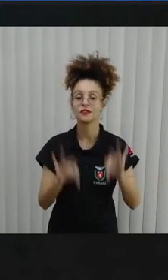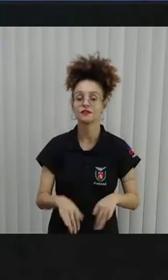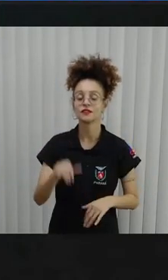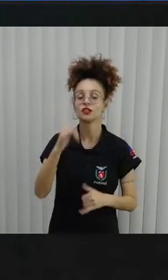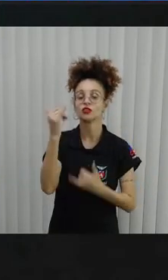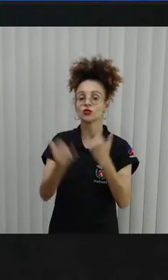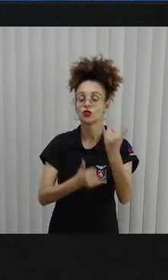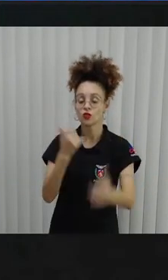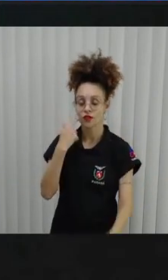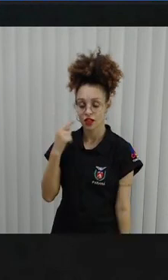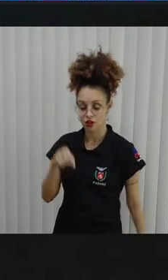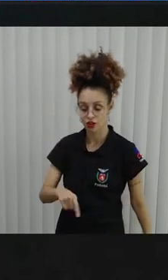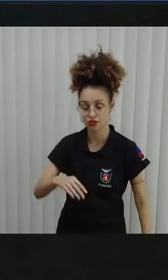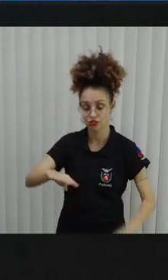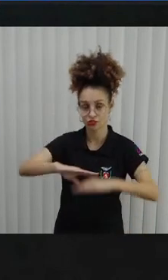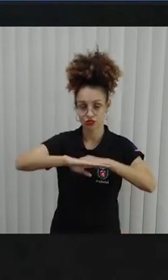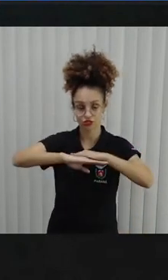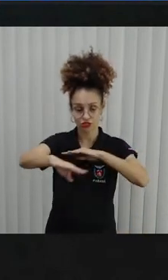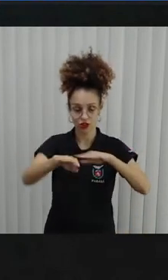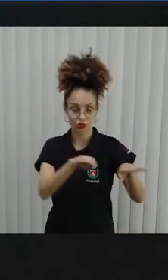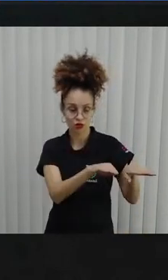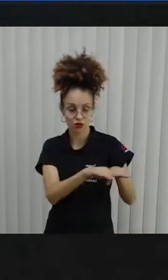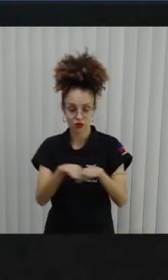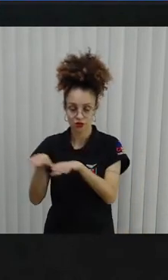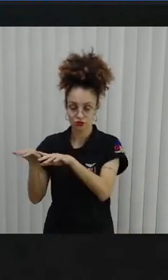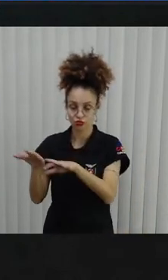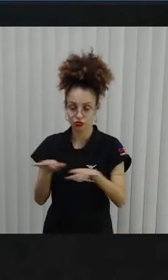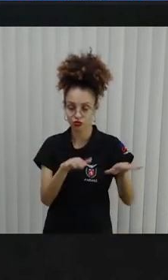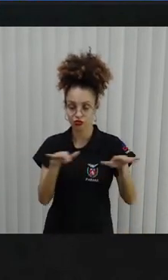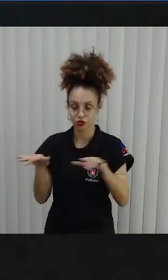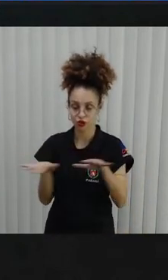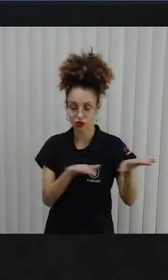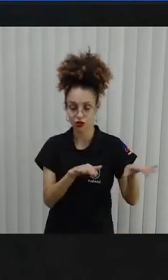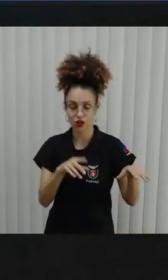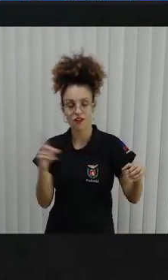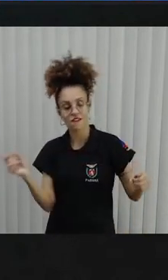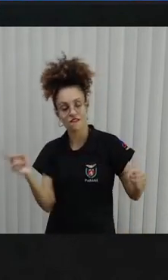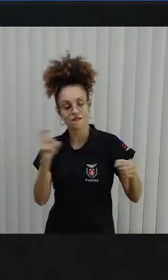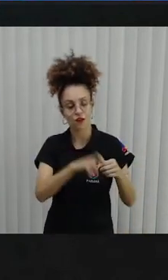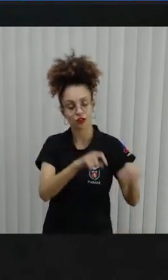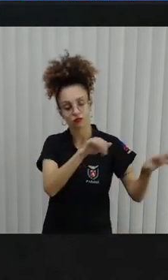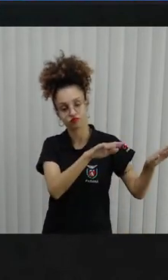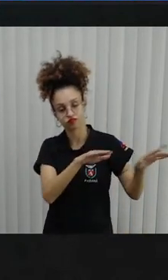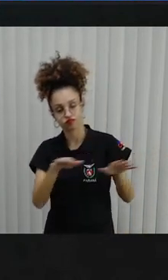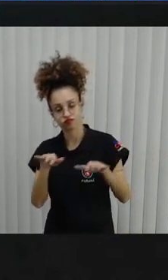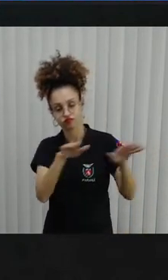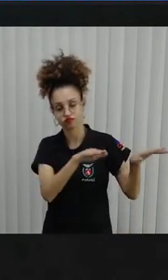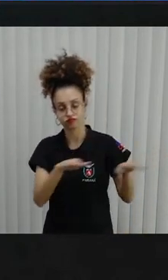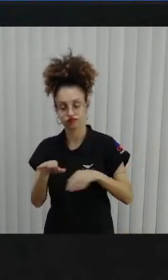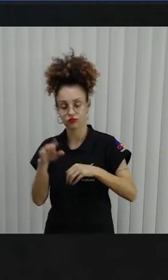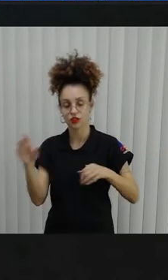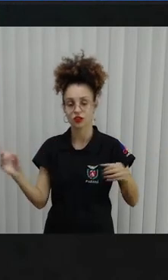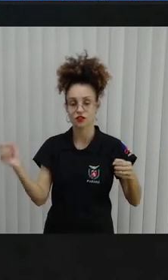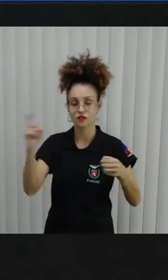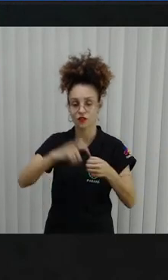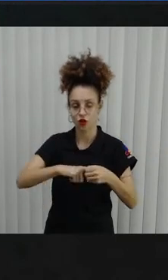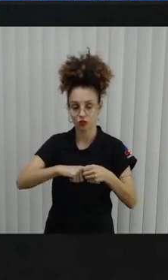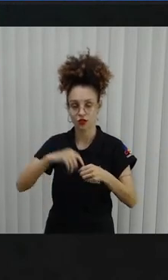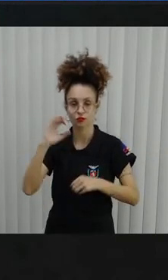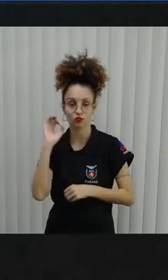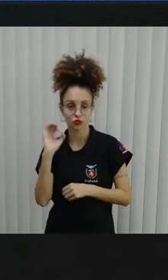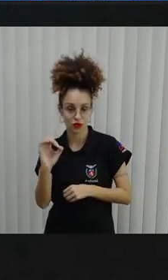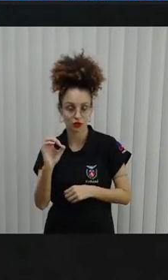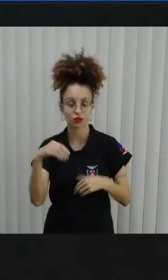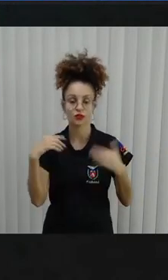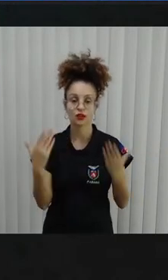para o chão principal, não o clone, o chão principal, volta para a posição inicial. E é isso que eu vou fazer agora. Então, ó,